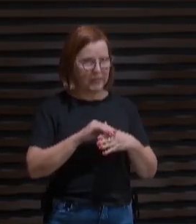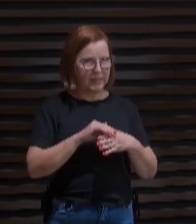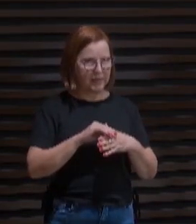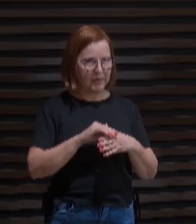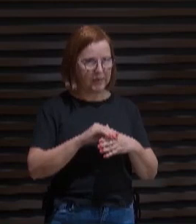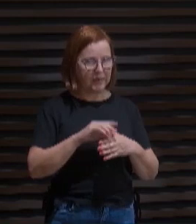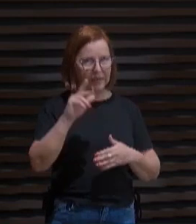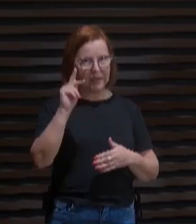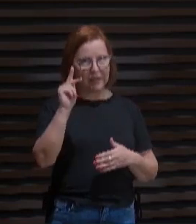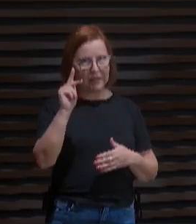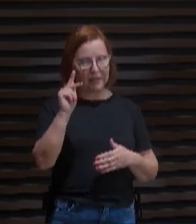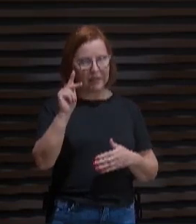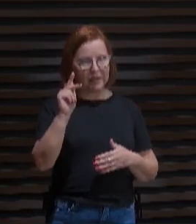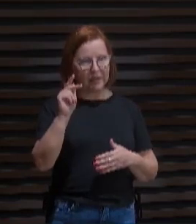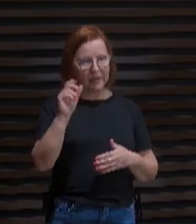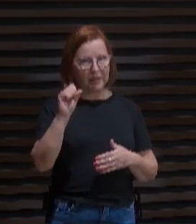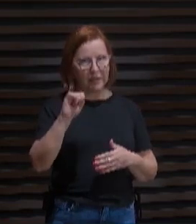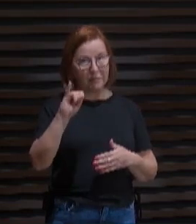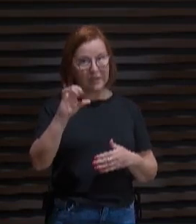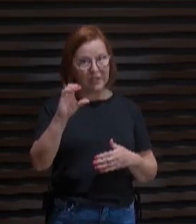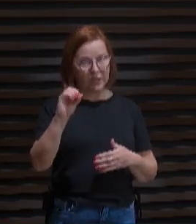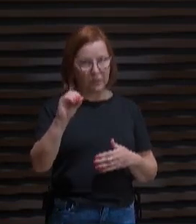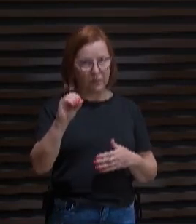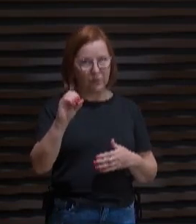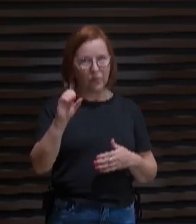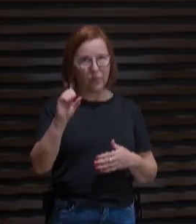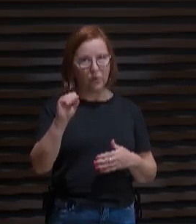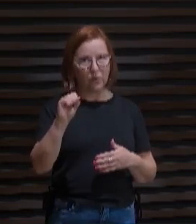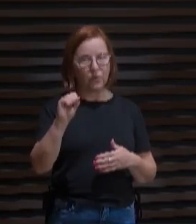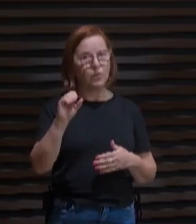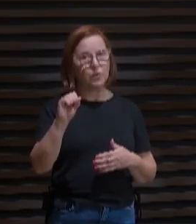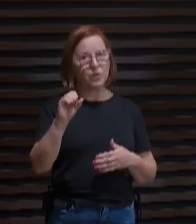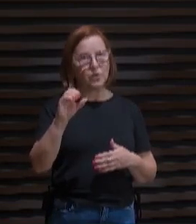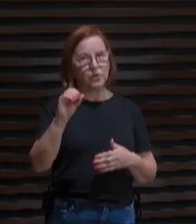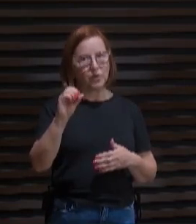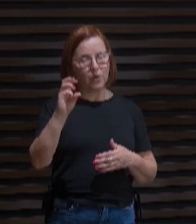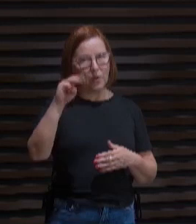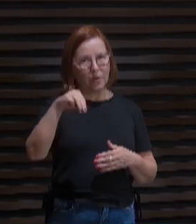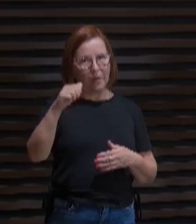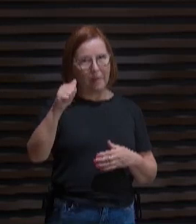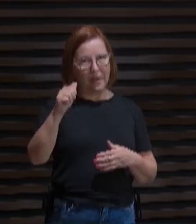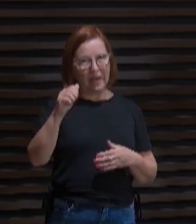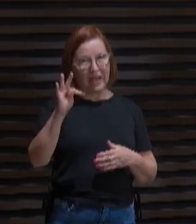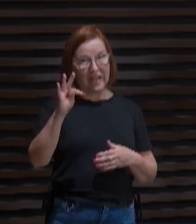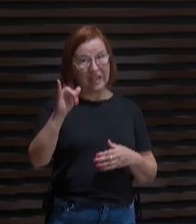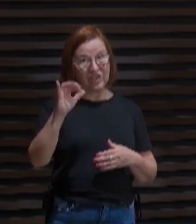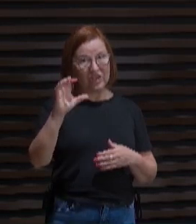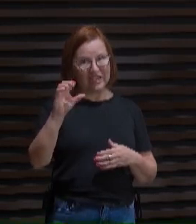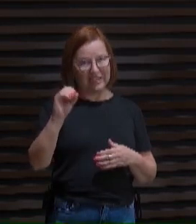psicossomática? É uma doença que ela começa com os meus medos, com os meus temores, com as